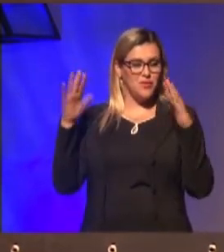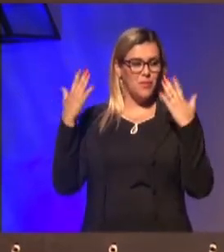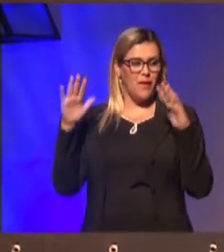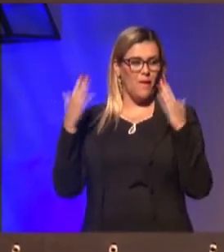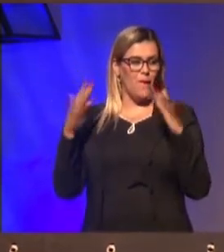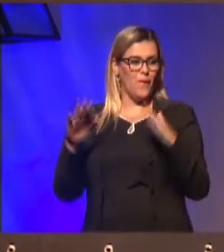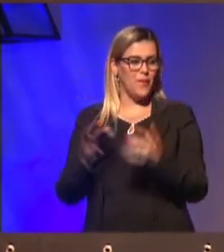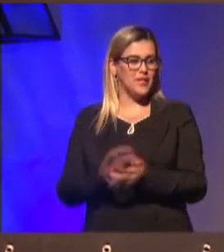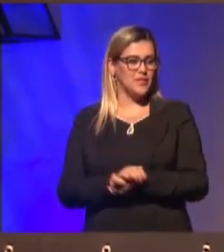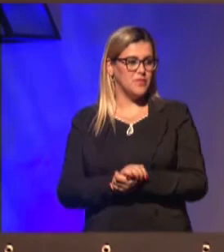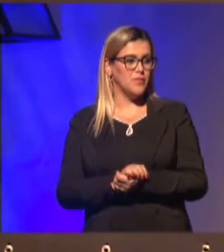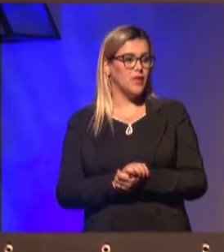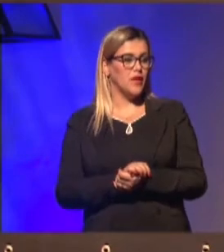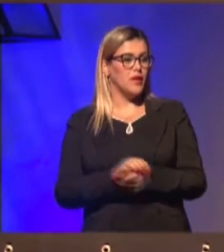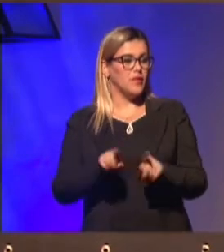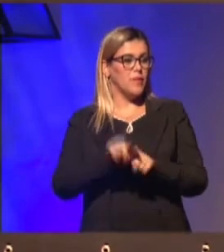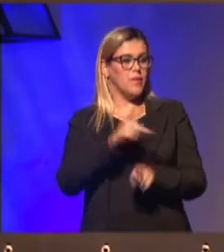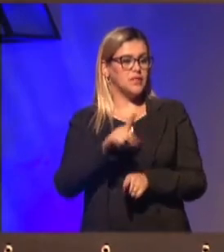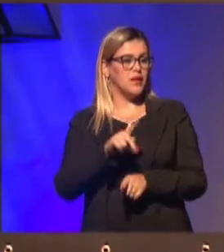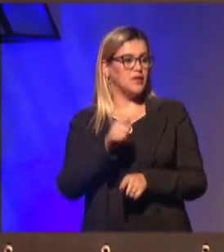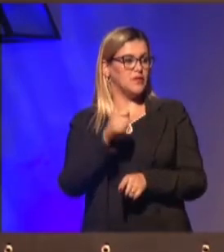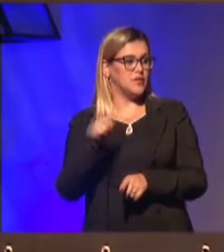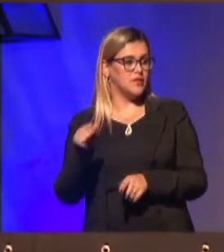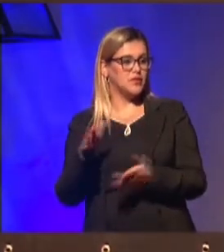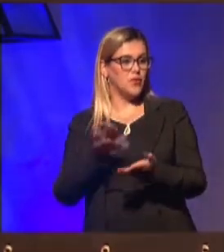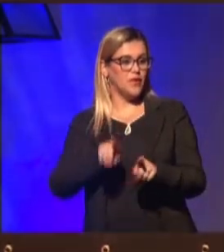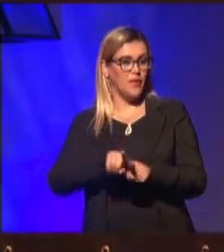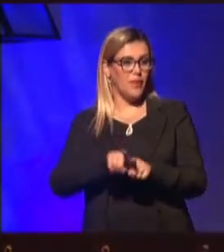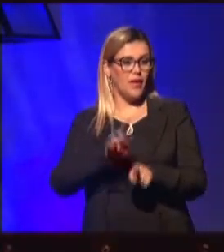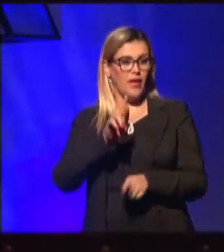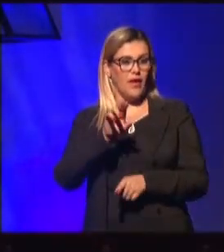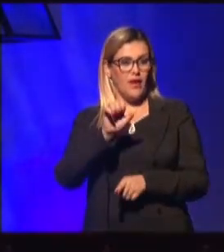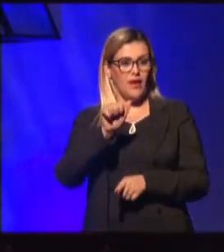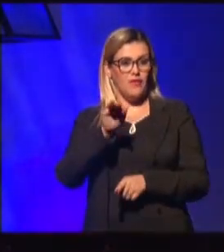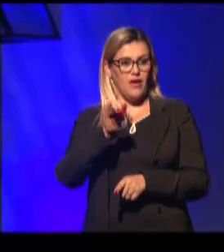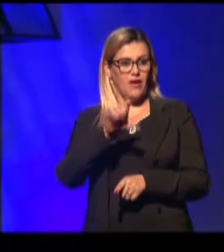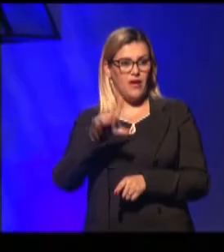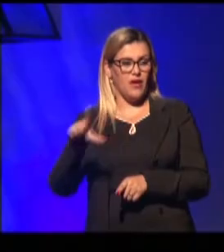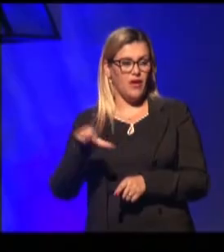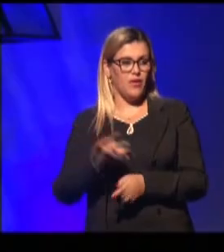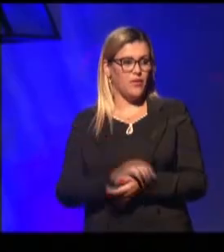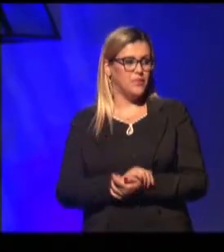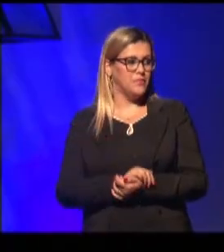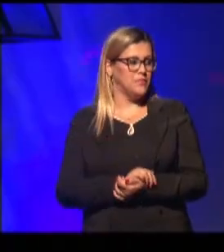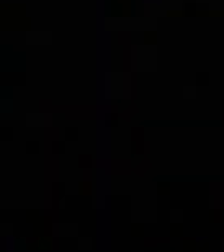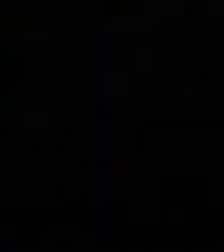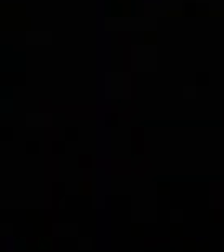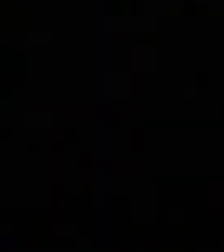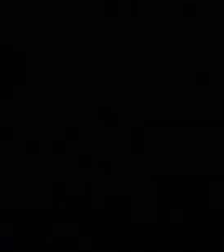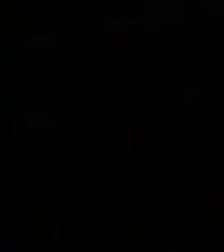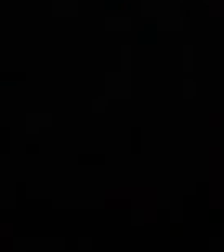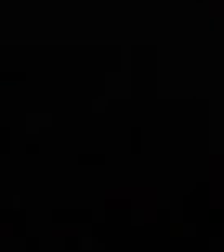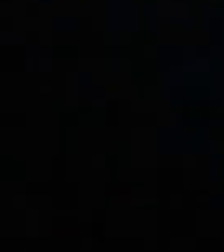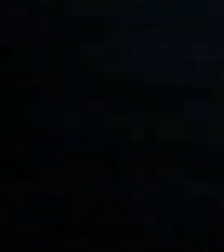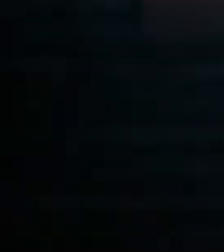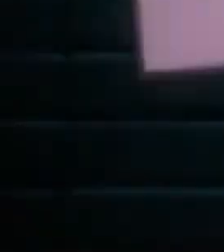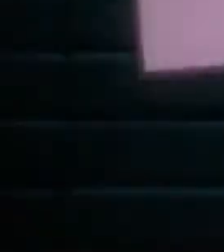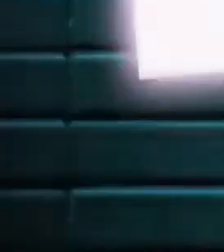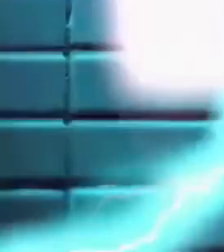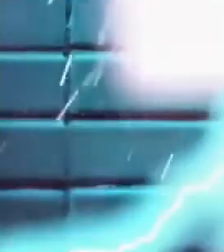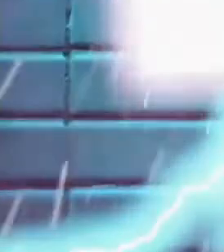também é presidente da Abrafito. Doutor Rafael Inácio Barbosa. Por favor, aplausos. Mais, gente.